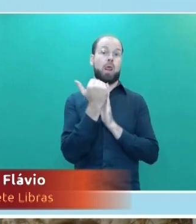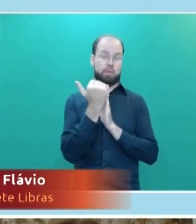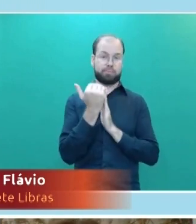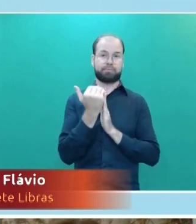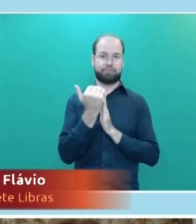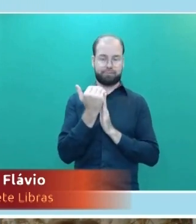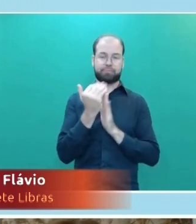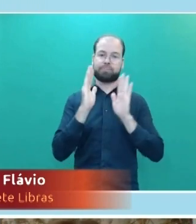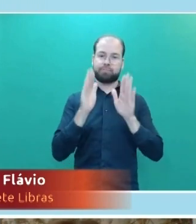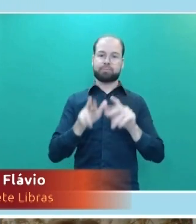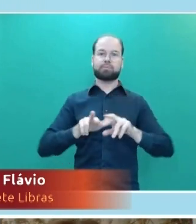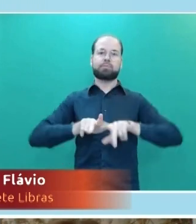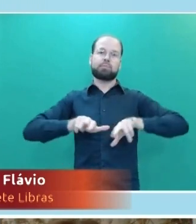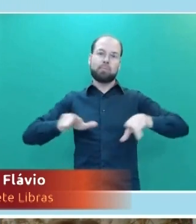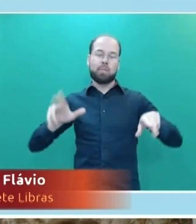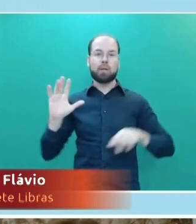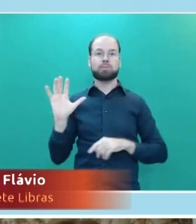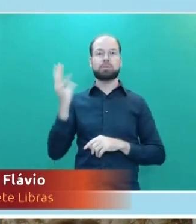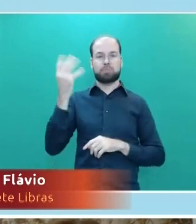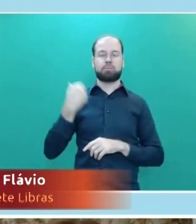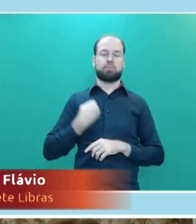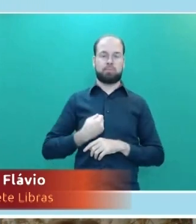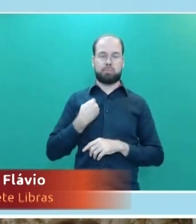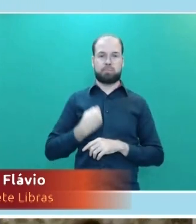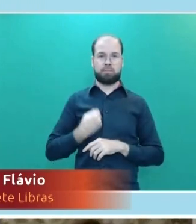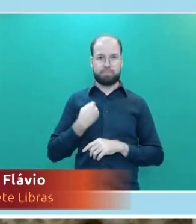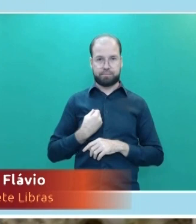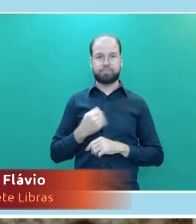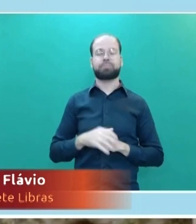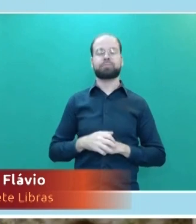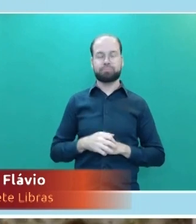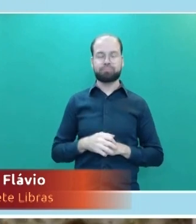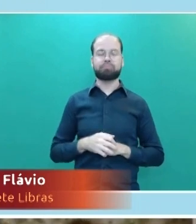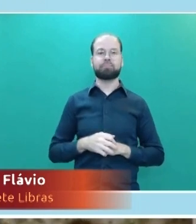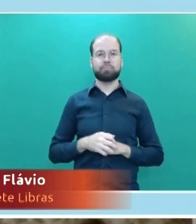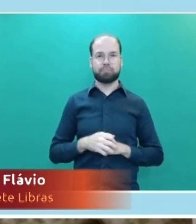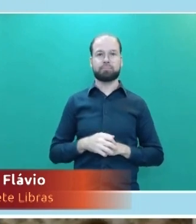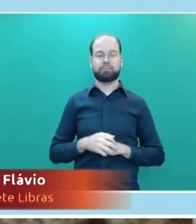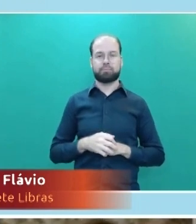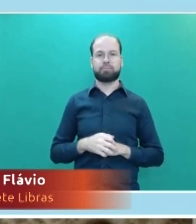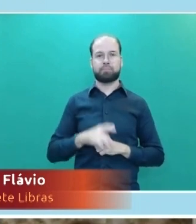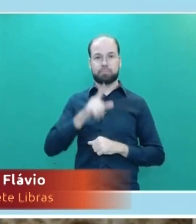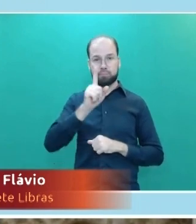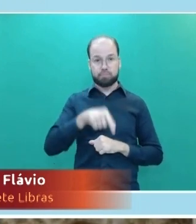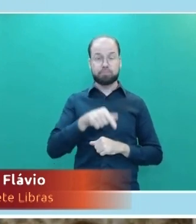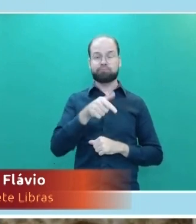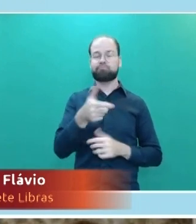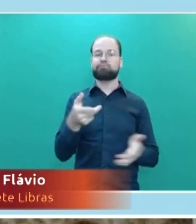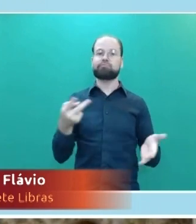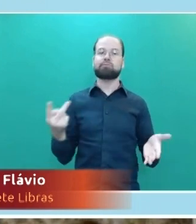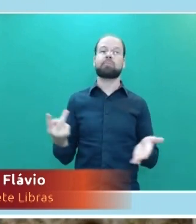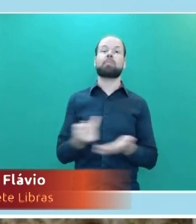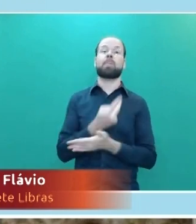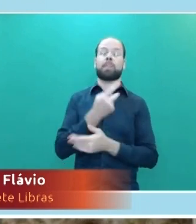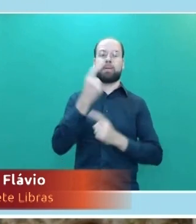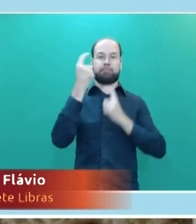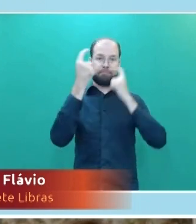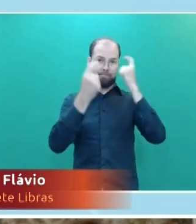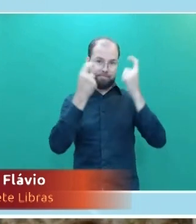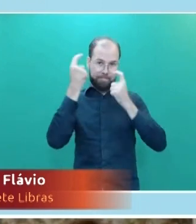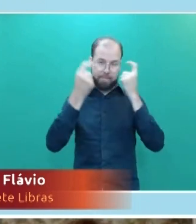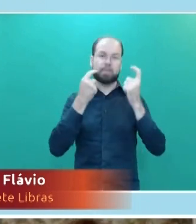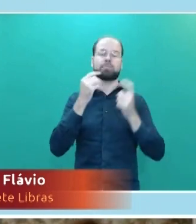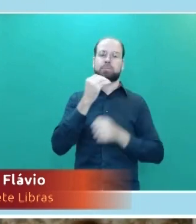Vários casos estão aparecendo. Isso nos causa preocupação,